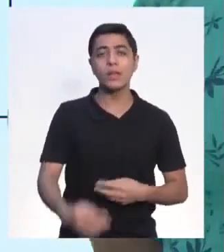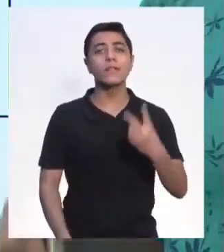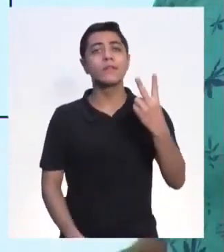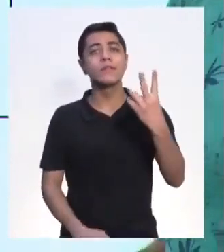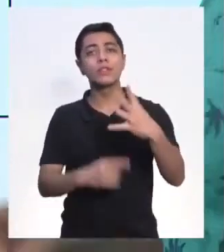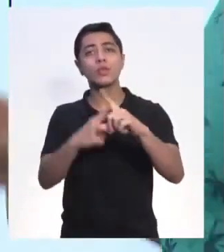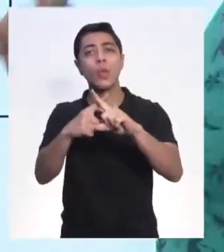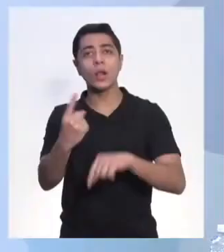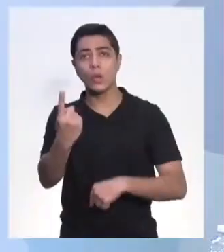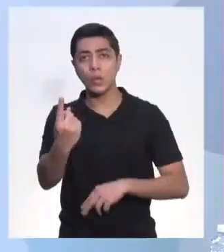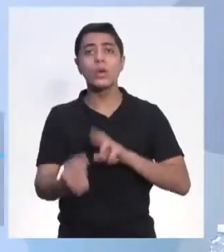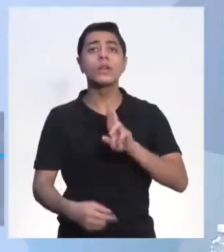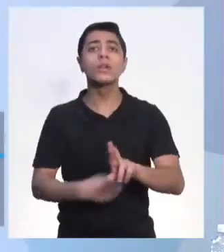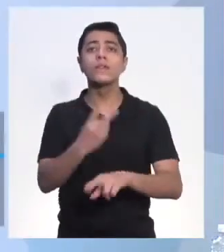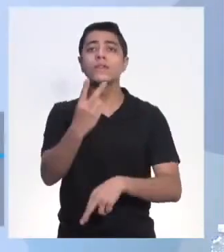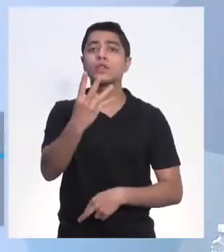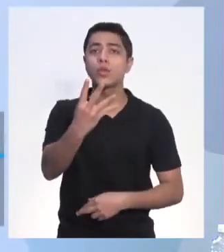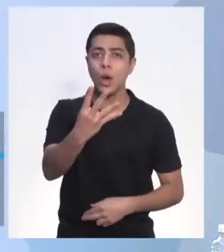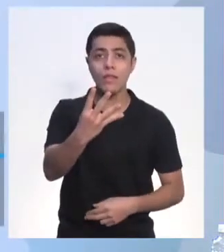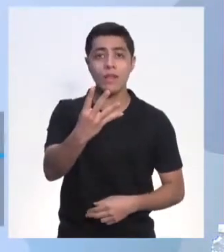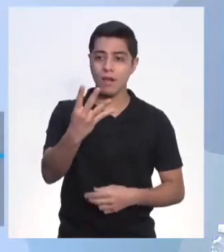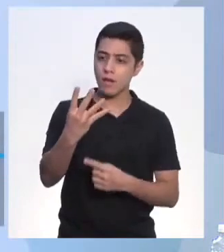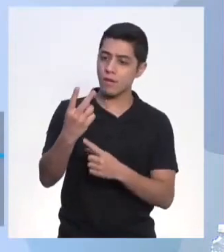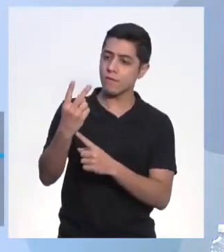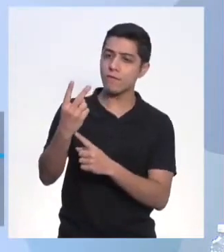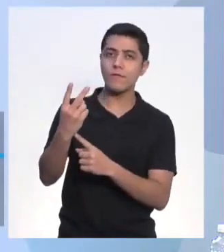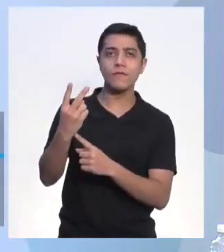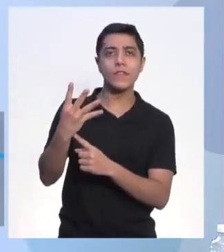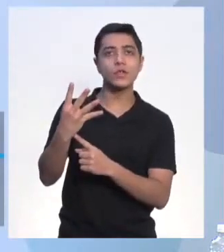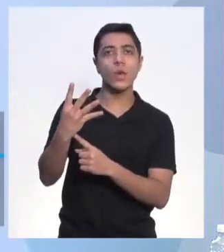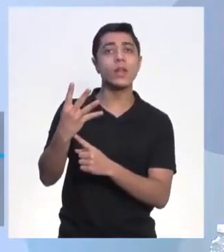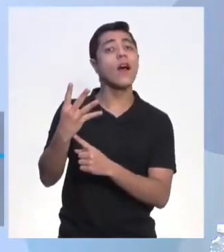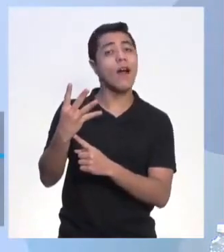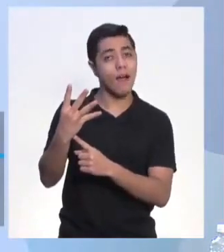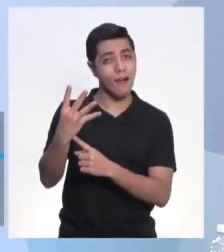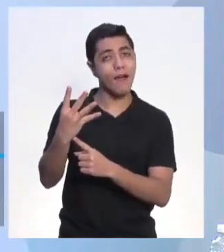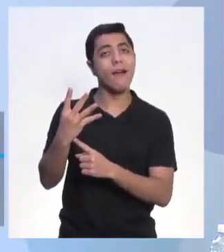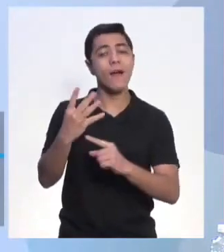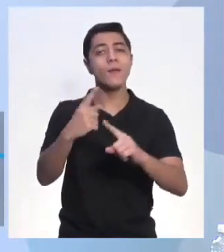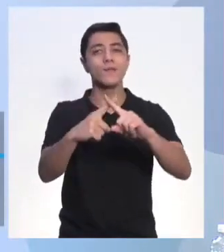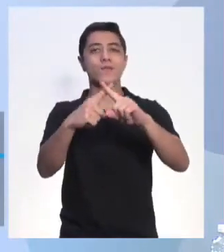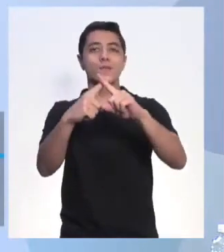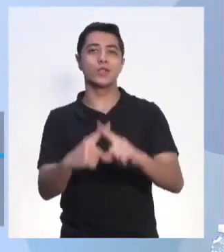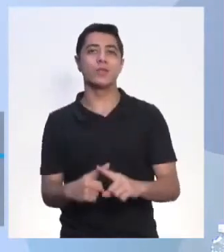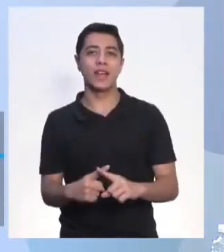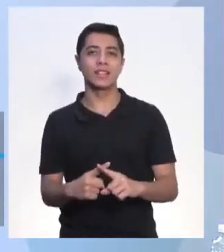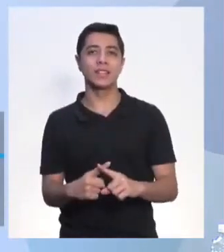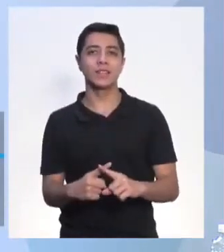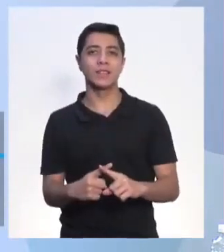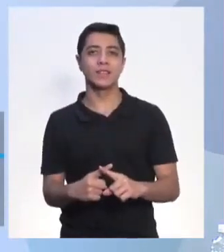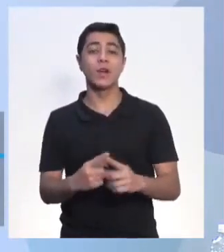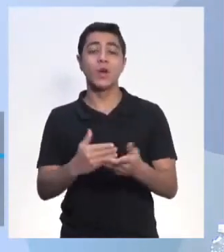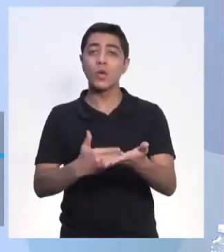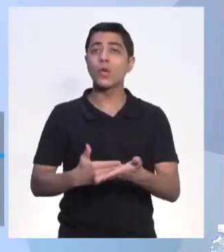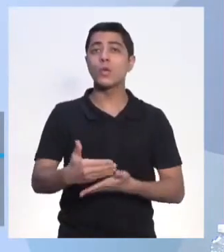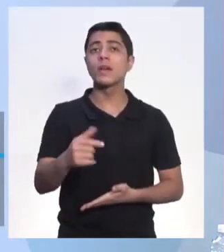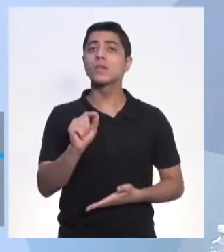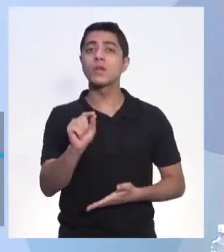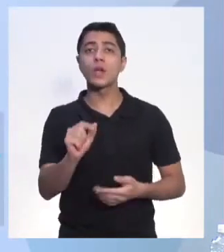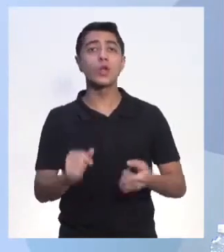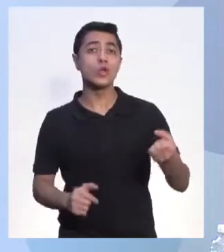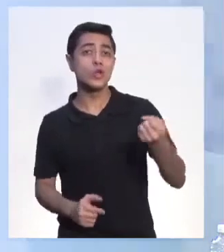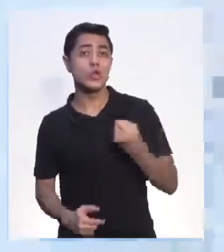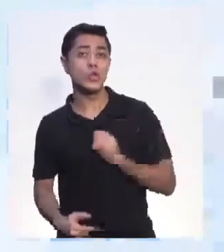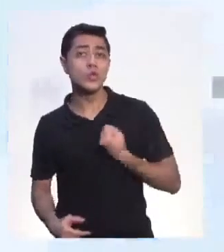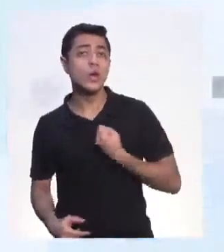24. Então, aqui nós temos uma multiplicação, começando pelo próprio número, que é a